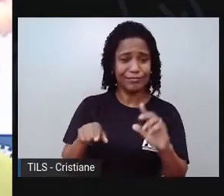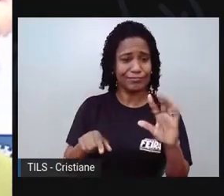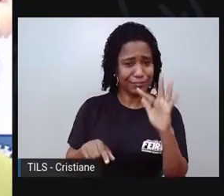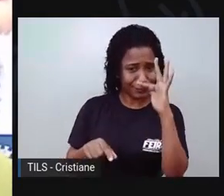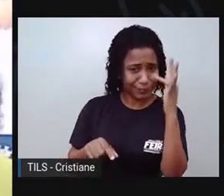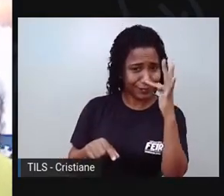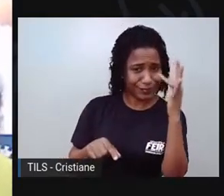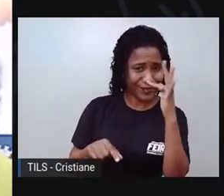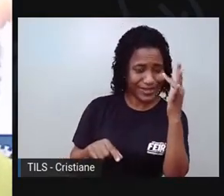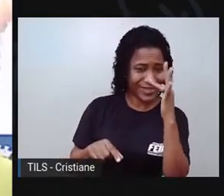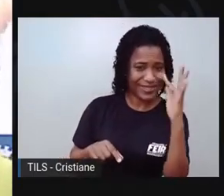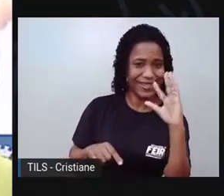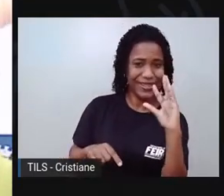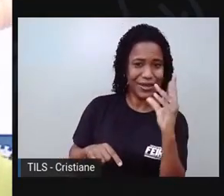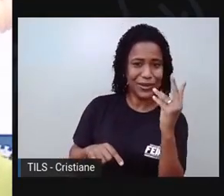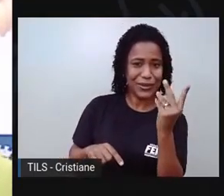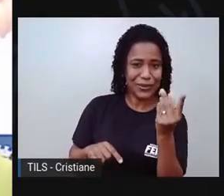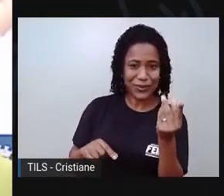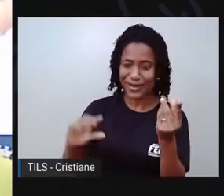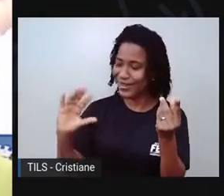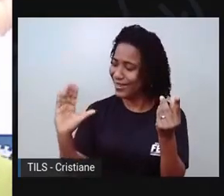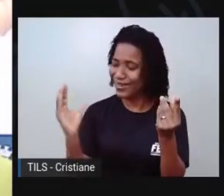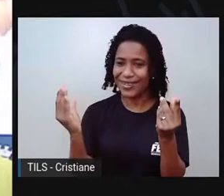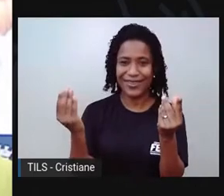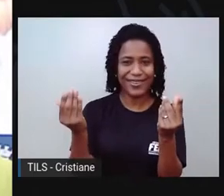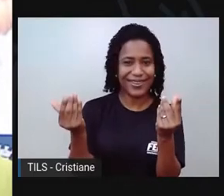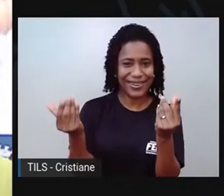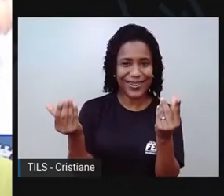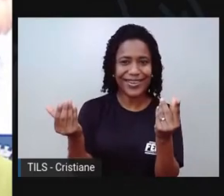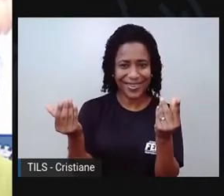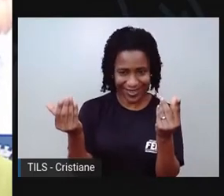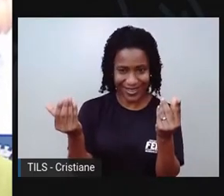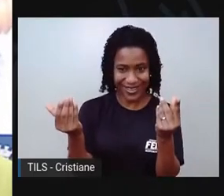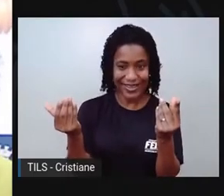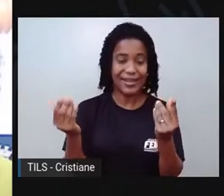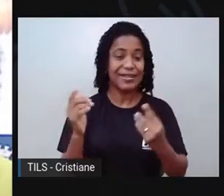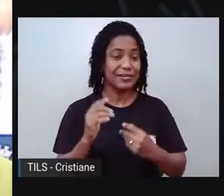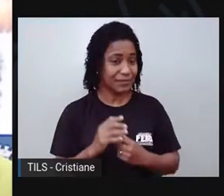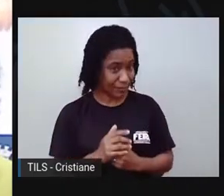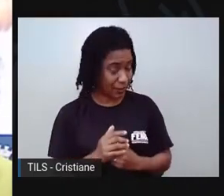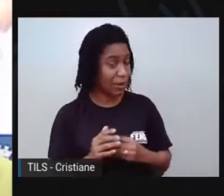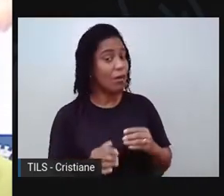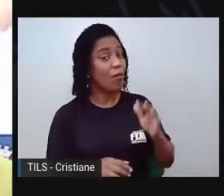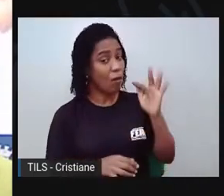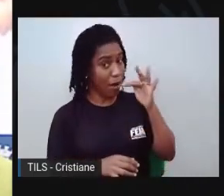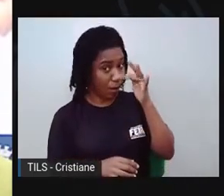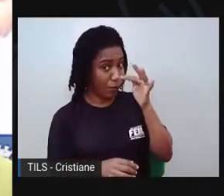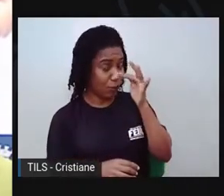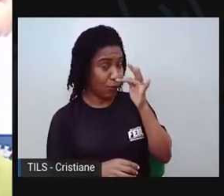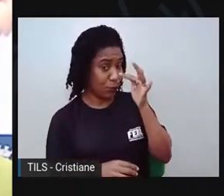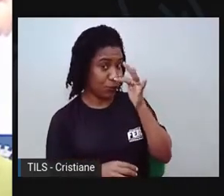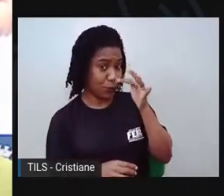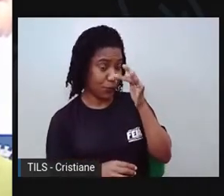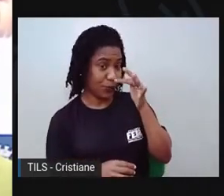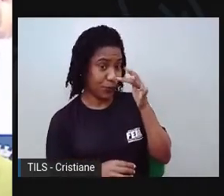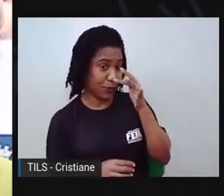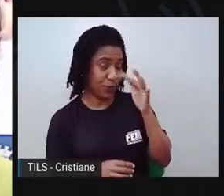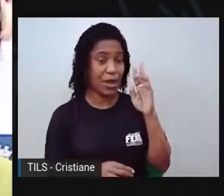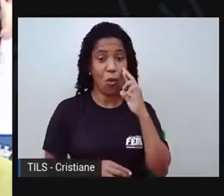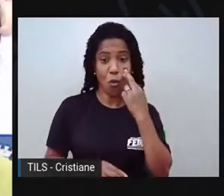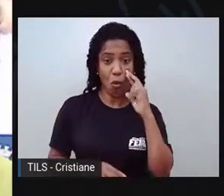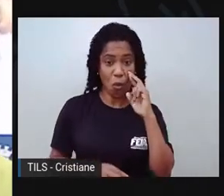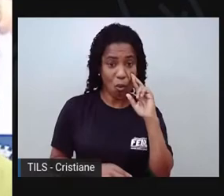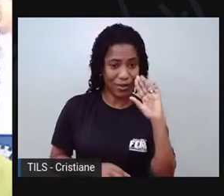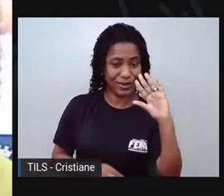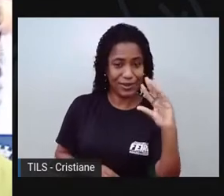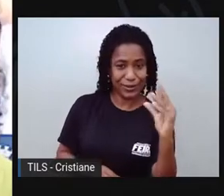tão perfumadas para si. E a rosa, ela é amiga do cravo. E aí eles se desentendem